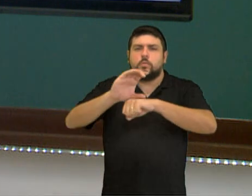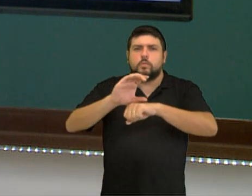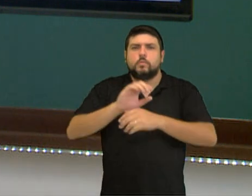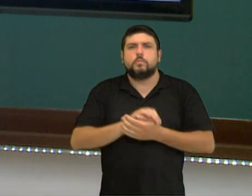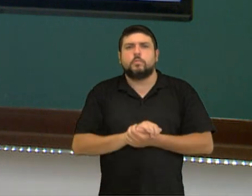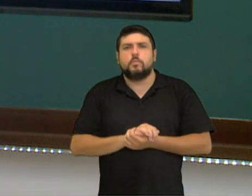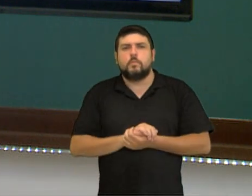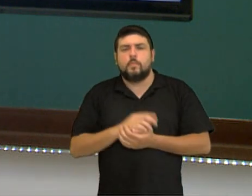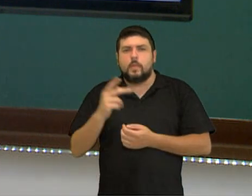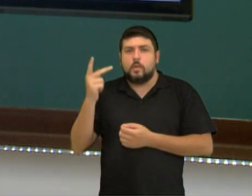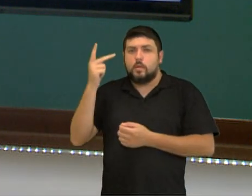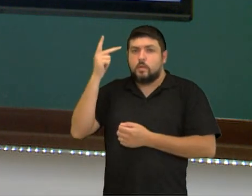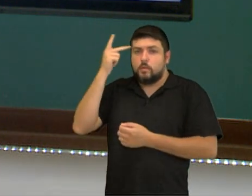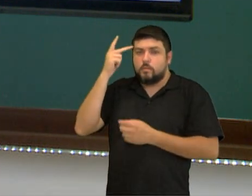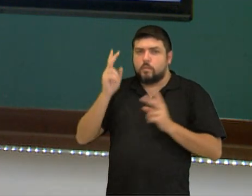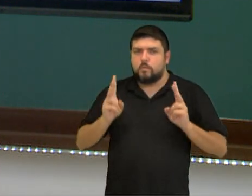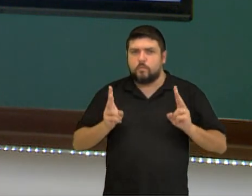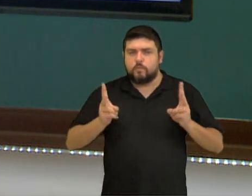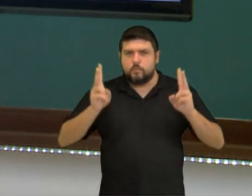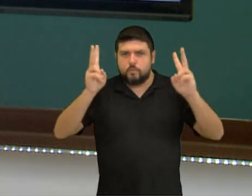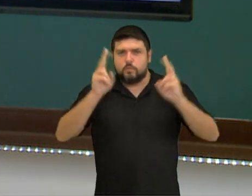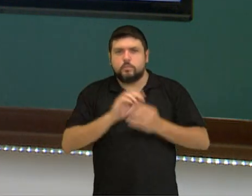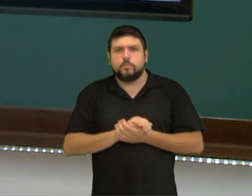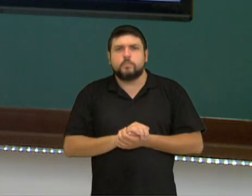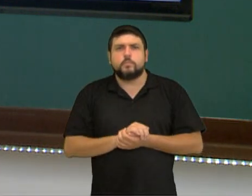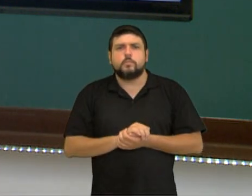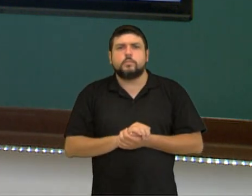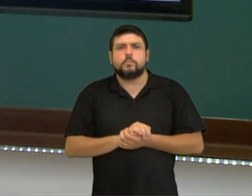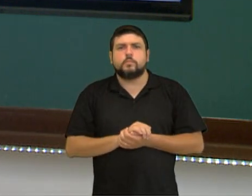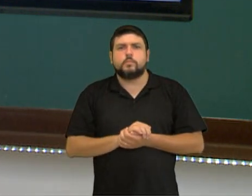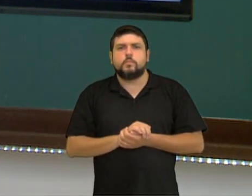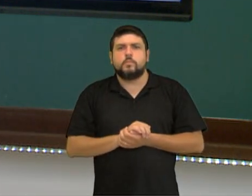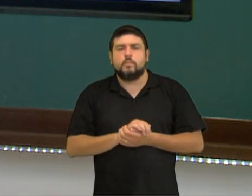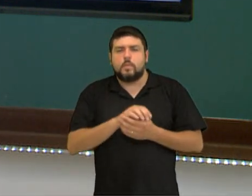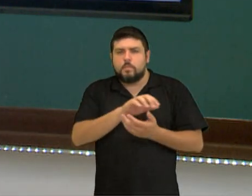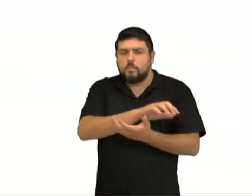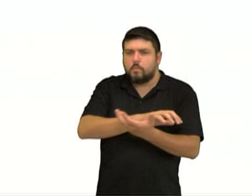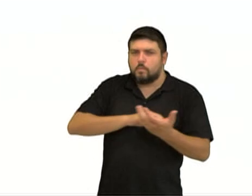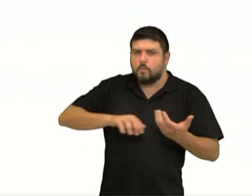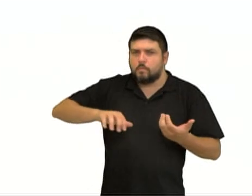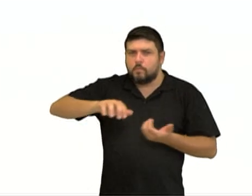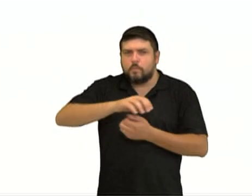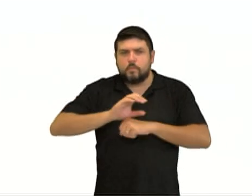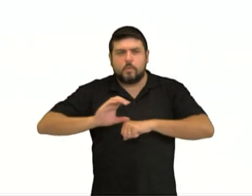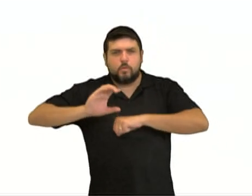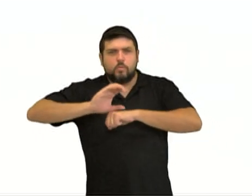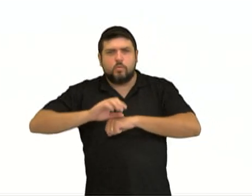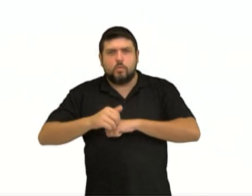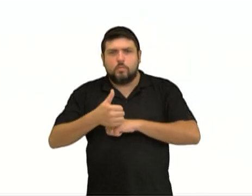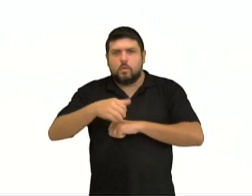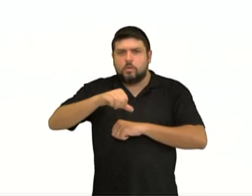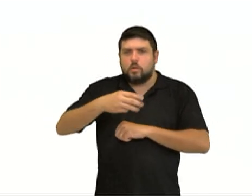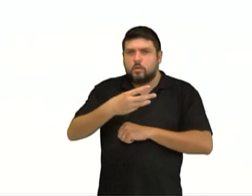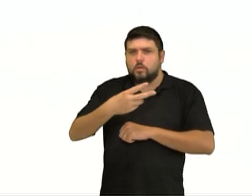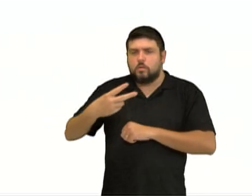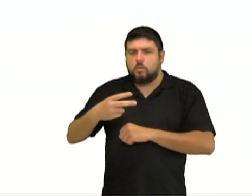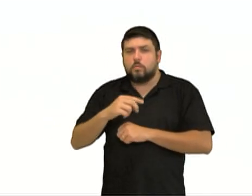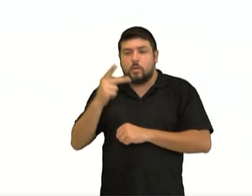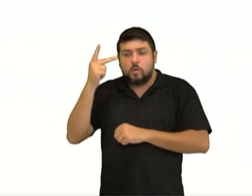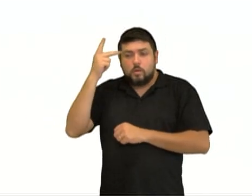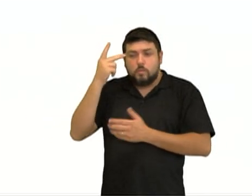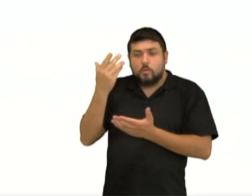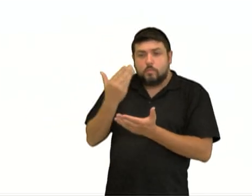São Paulo vitorioso. Sobre a Revolução Constitucionalista de 32, mesmo derrotados, os